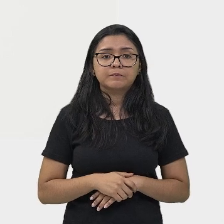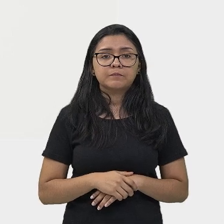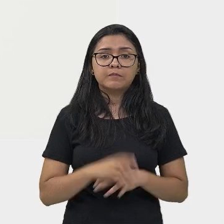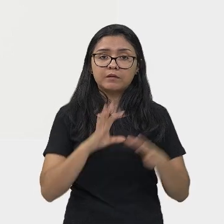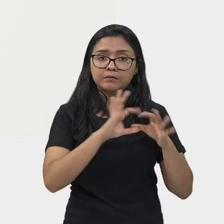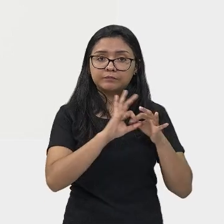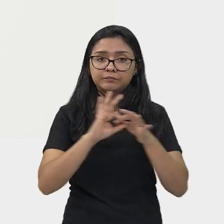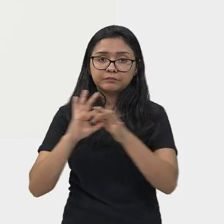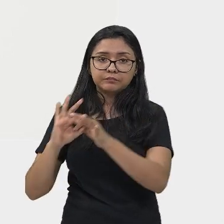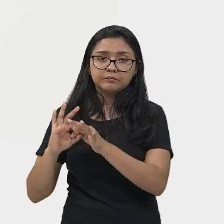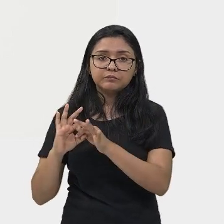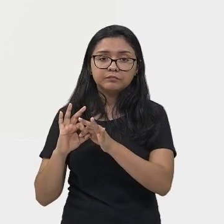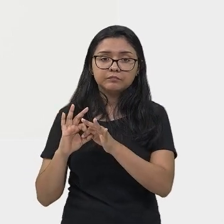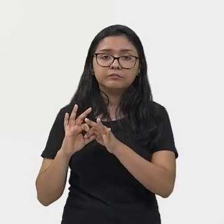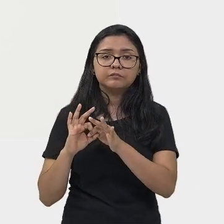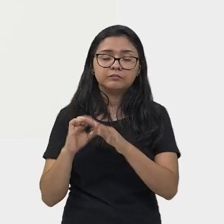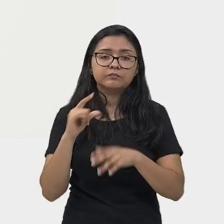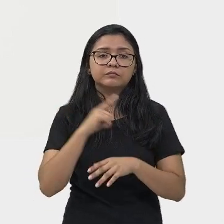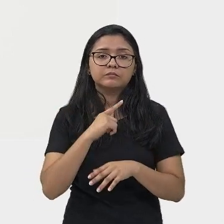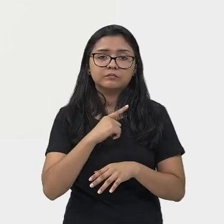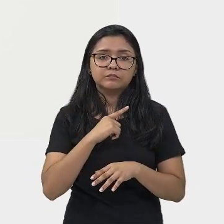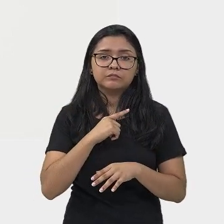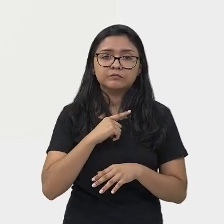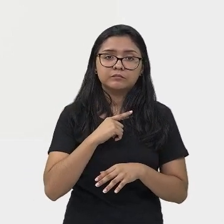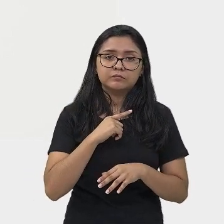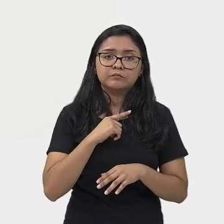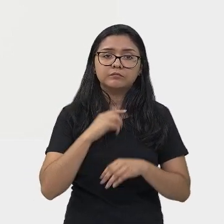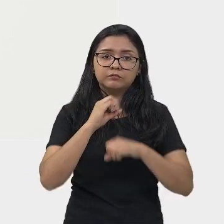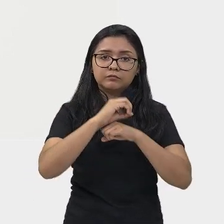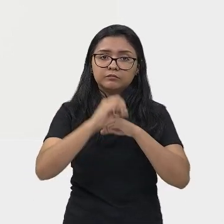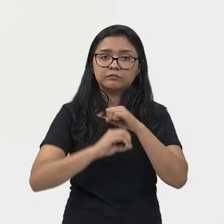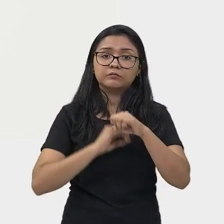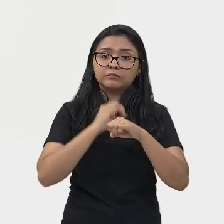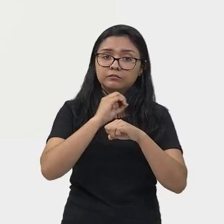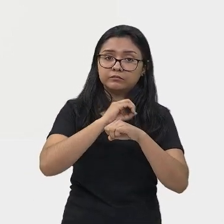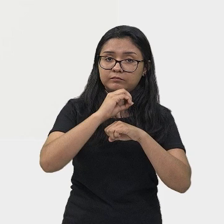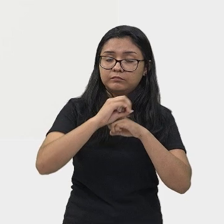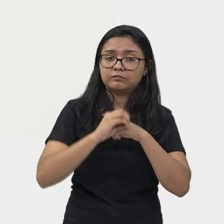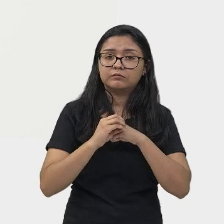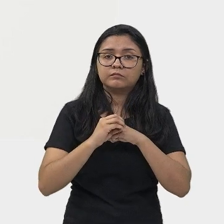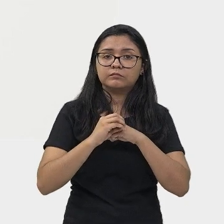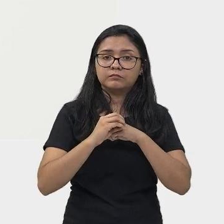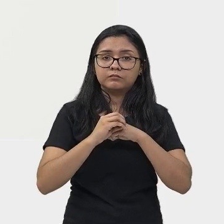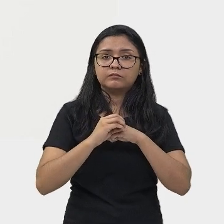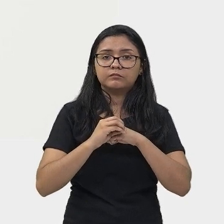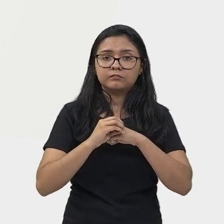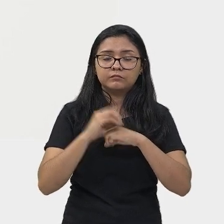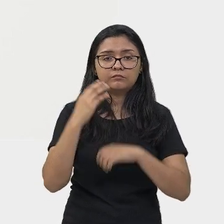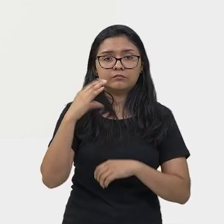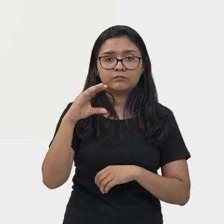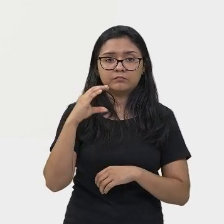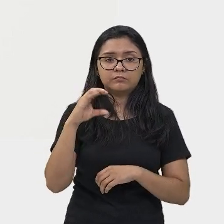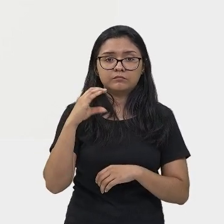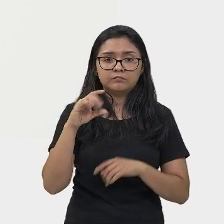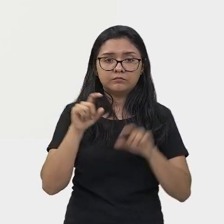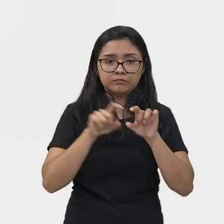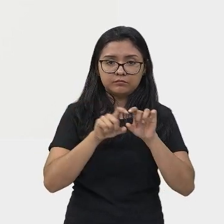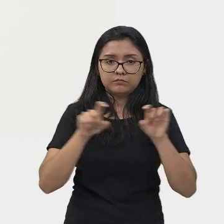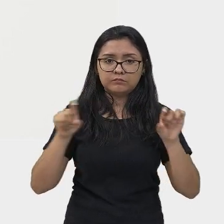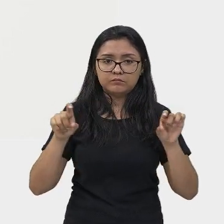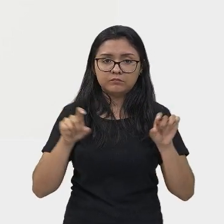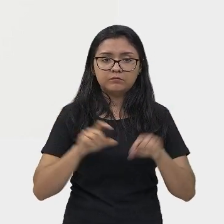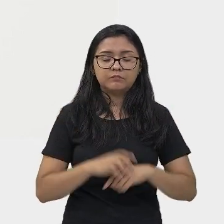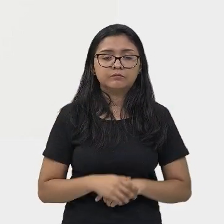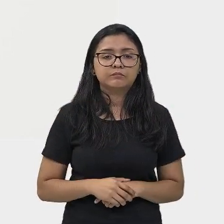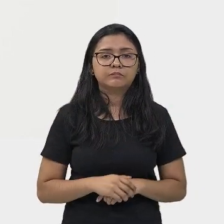existem ligações entre os átomos de carbonos na cadeia carbônica, tá